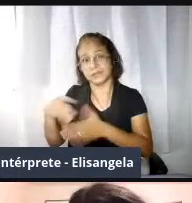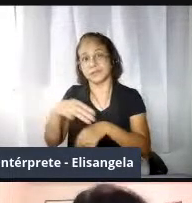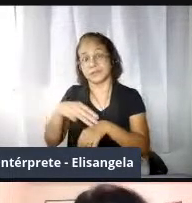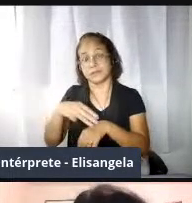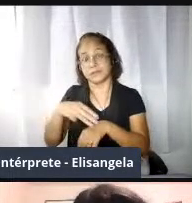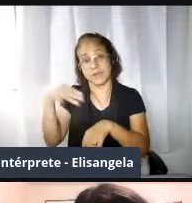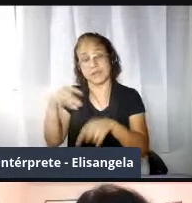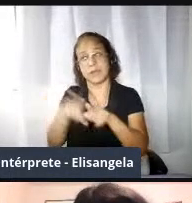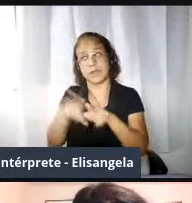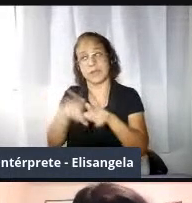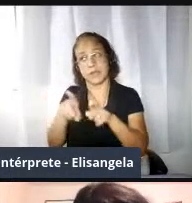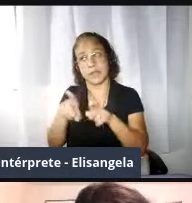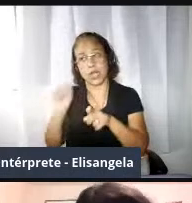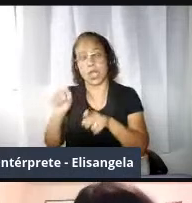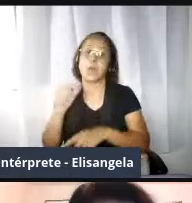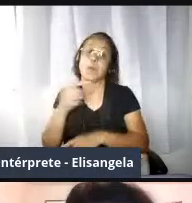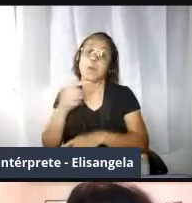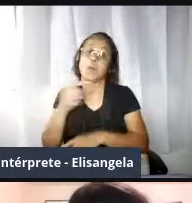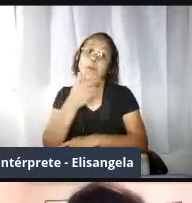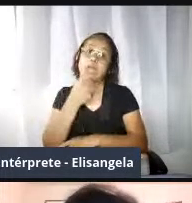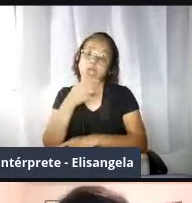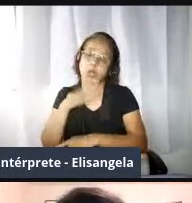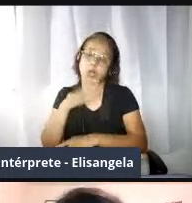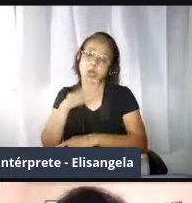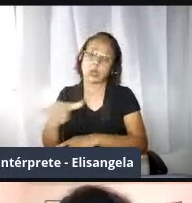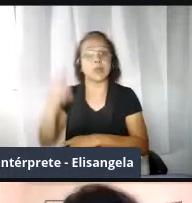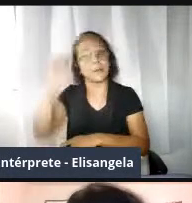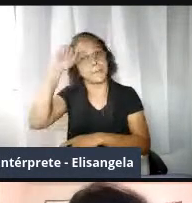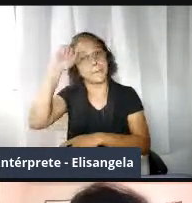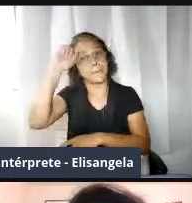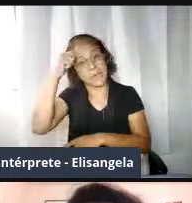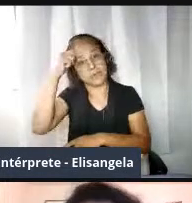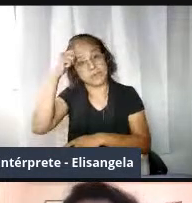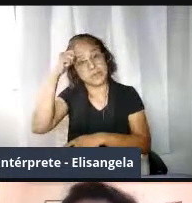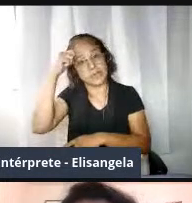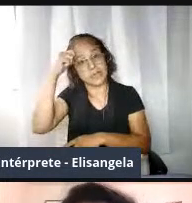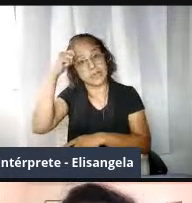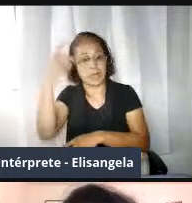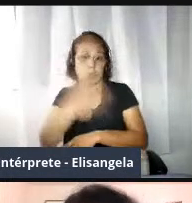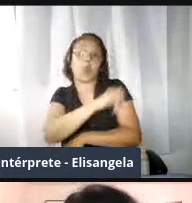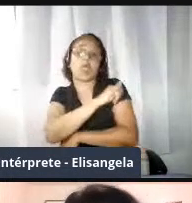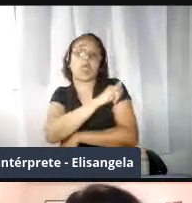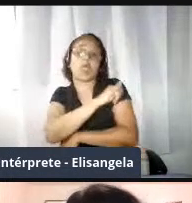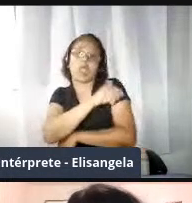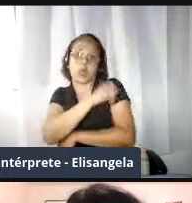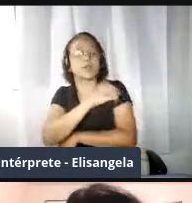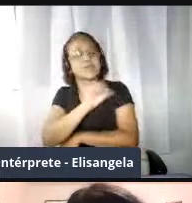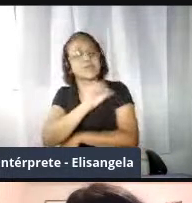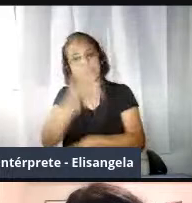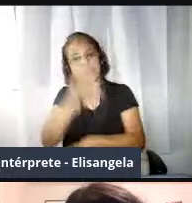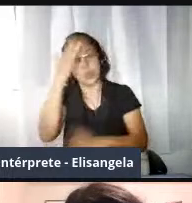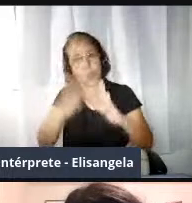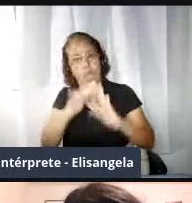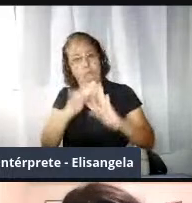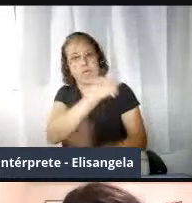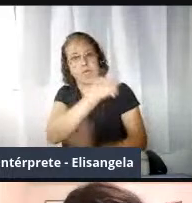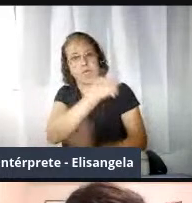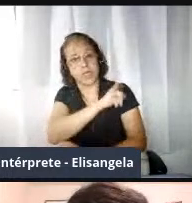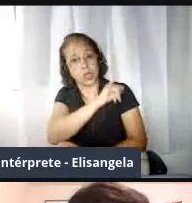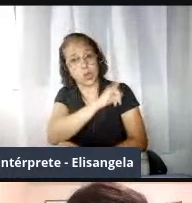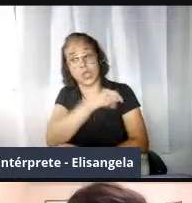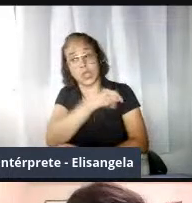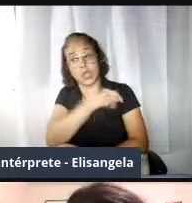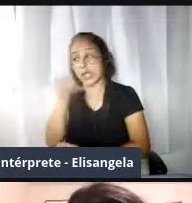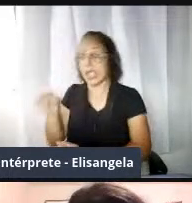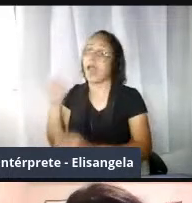meninos pretos e pardos aí na corte, né, aí no Rio de Janeiro, para quem está no Rio. E que ela acabou em 98, se eu não me engano, eu